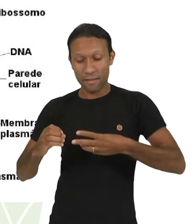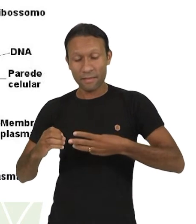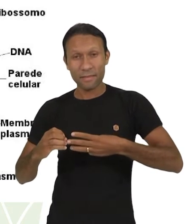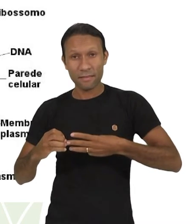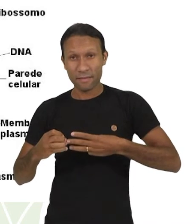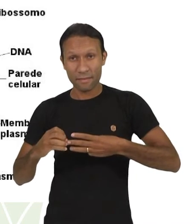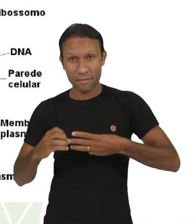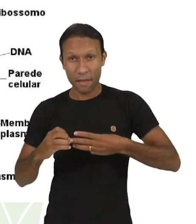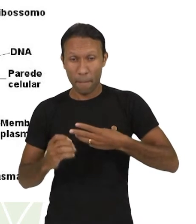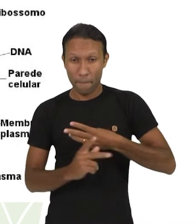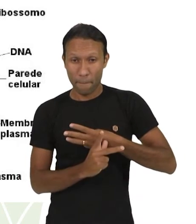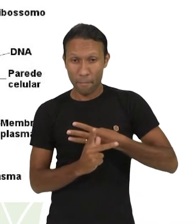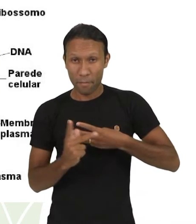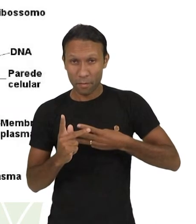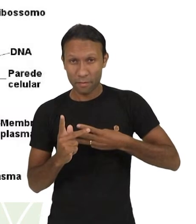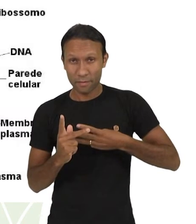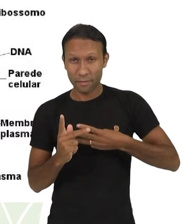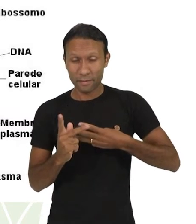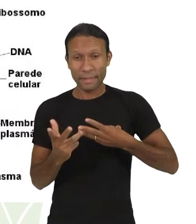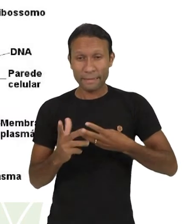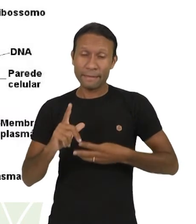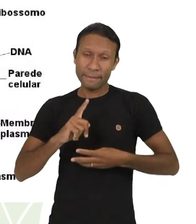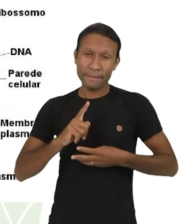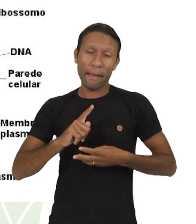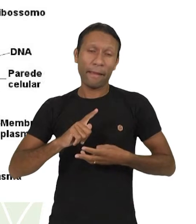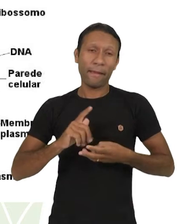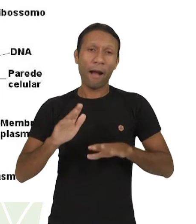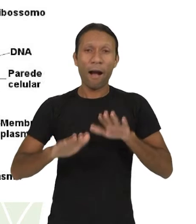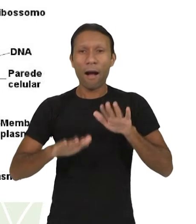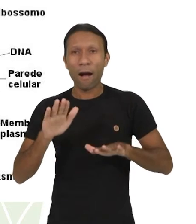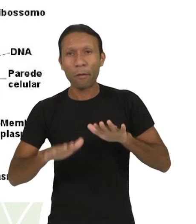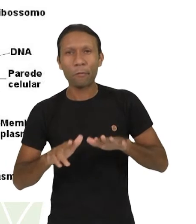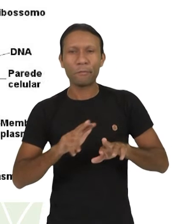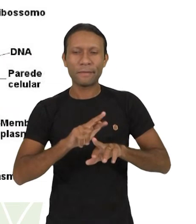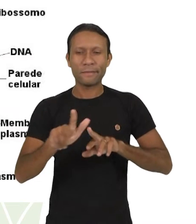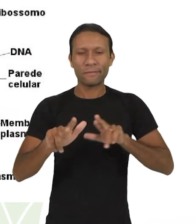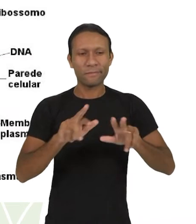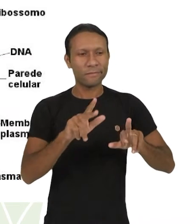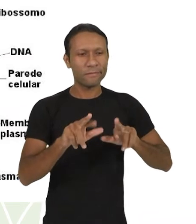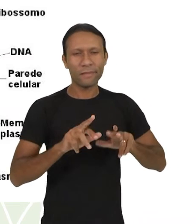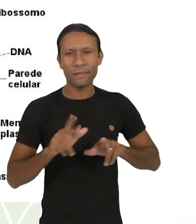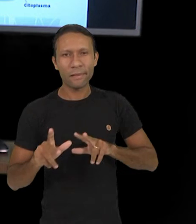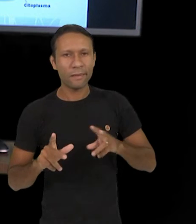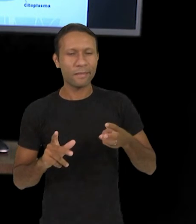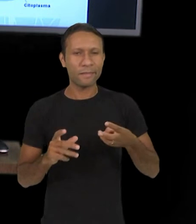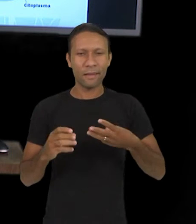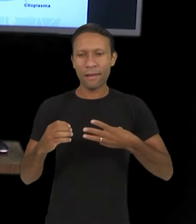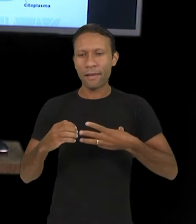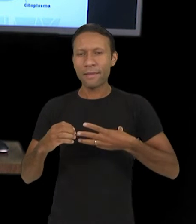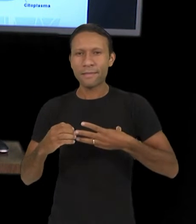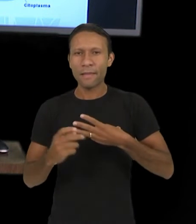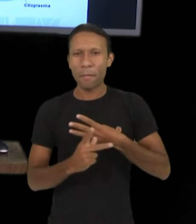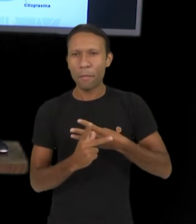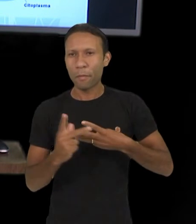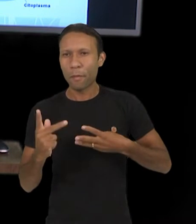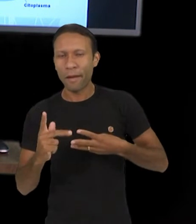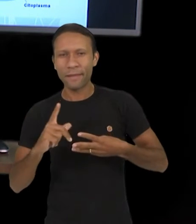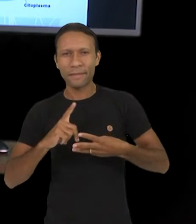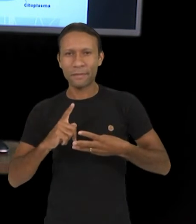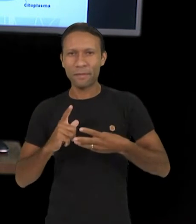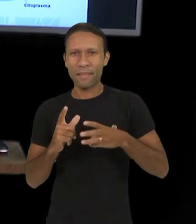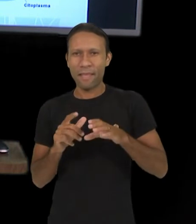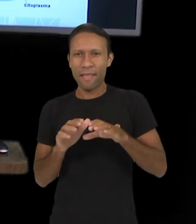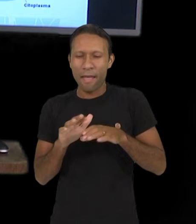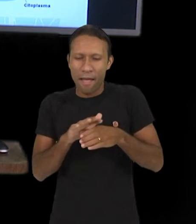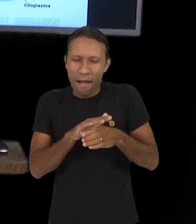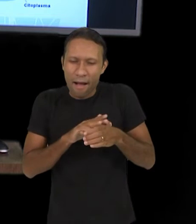célula procarionte. Lógico, tem outras diferenças, por exemplo, a célula procarionte ela não vai ter organelas